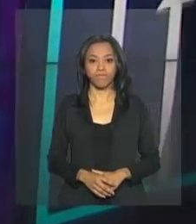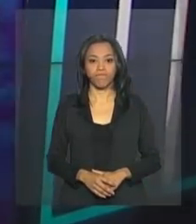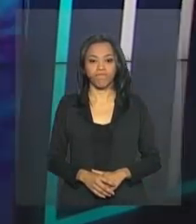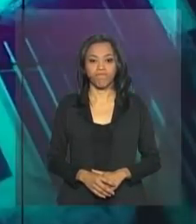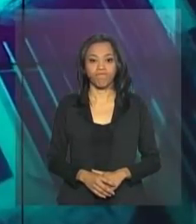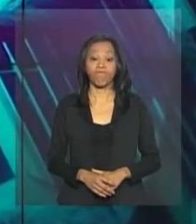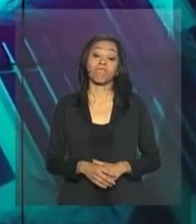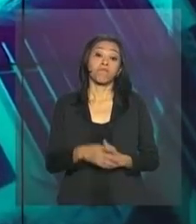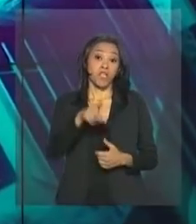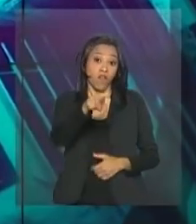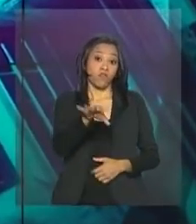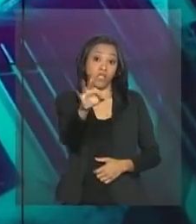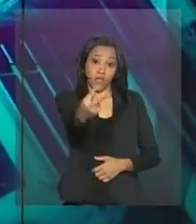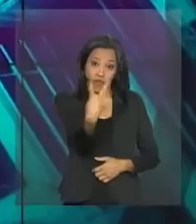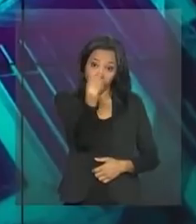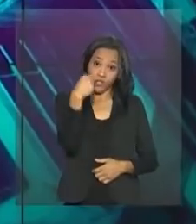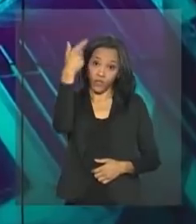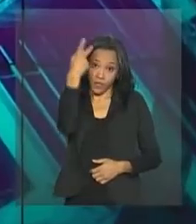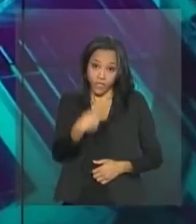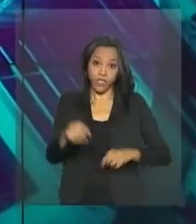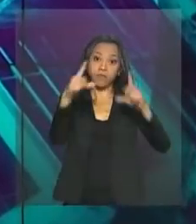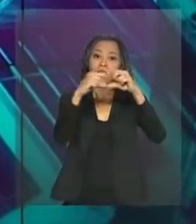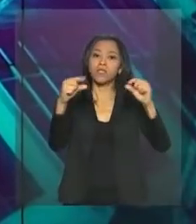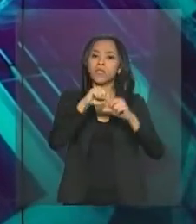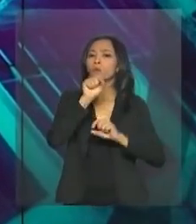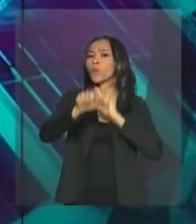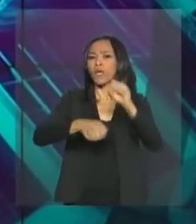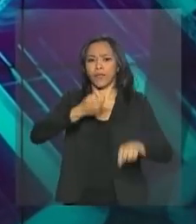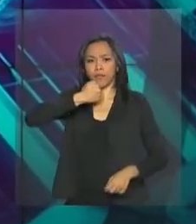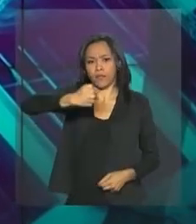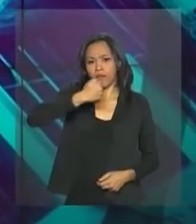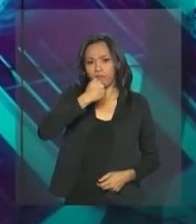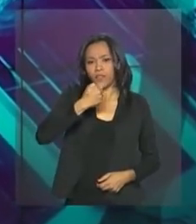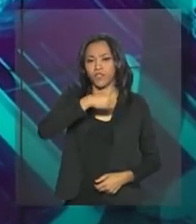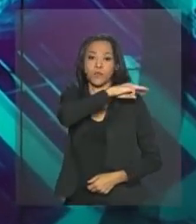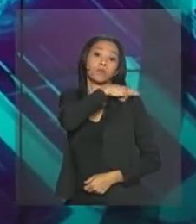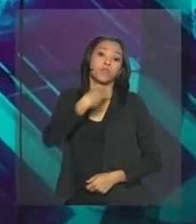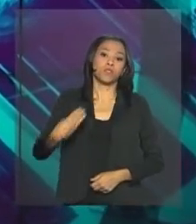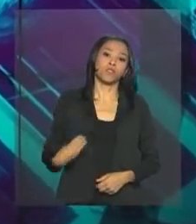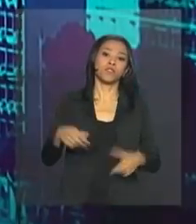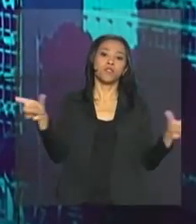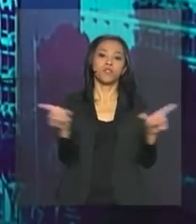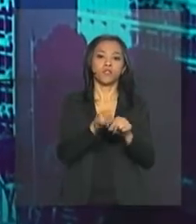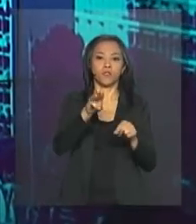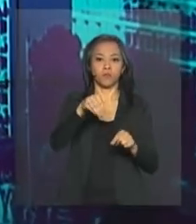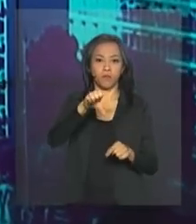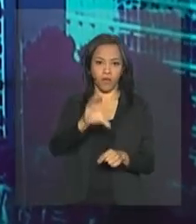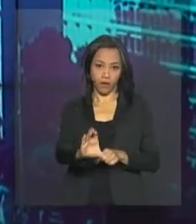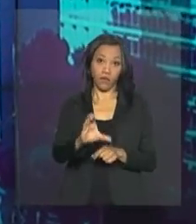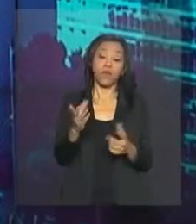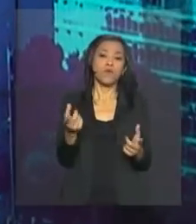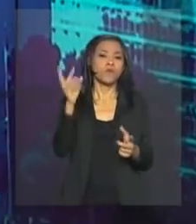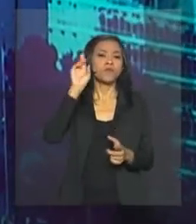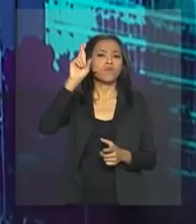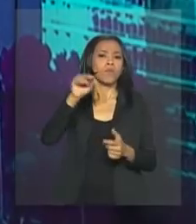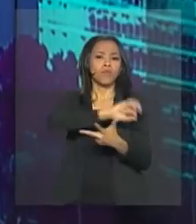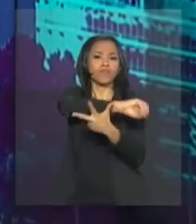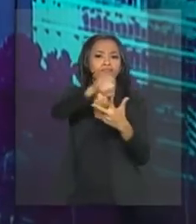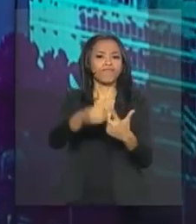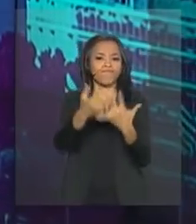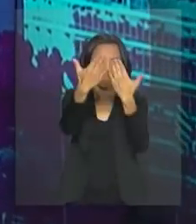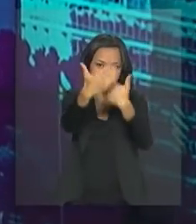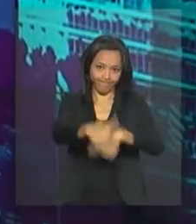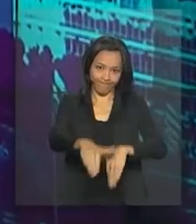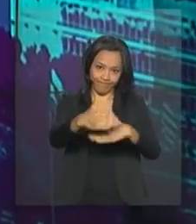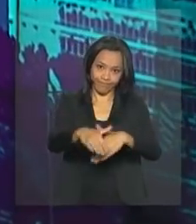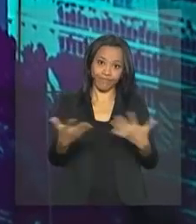você acompanhou ao vivo de brasília entrevista coletiva do ministro da educação rossieli soares sobre o exame nacional do ensino